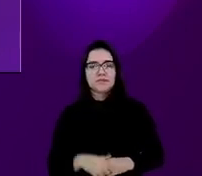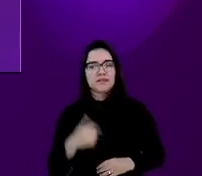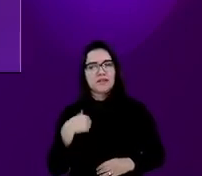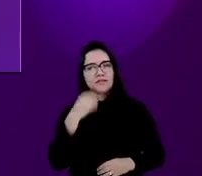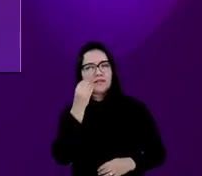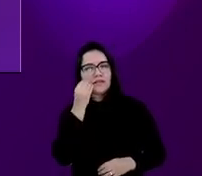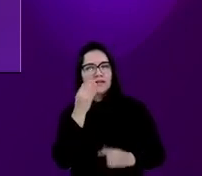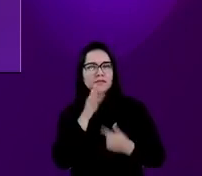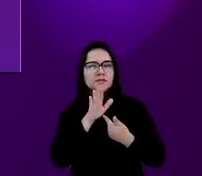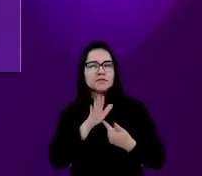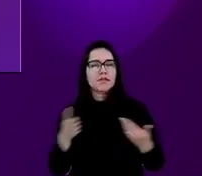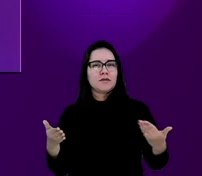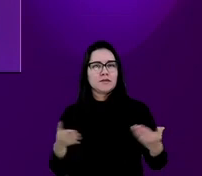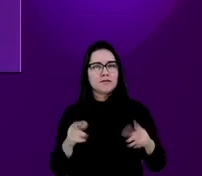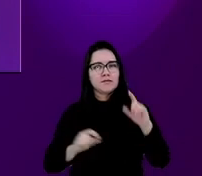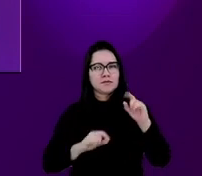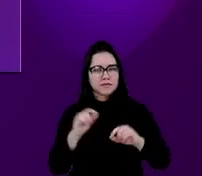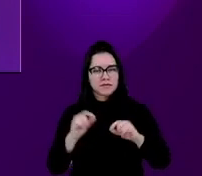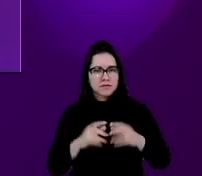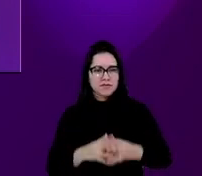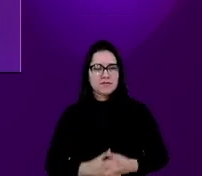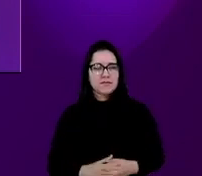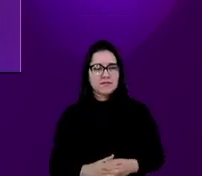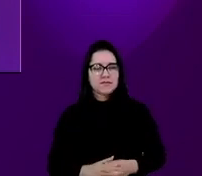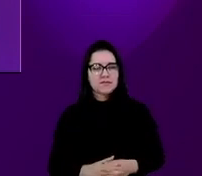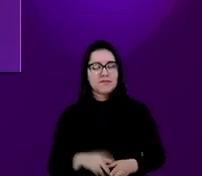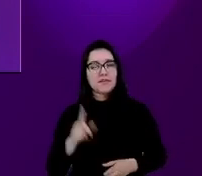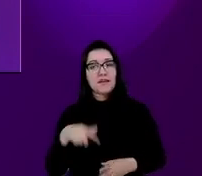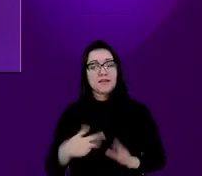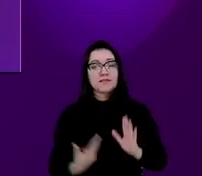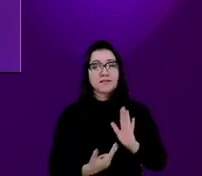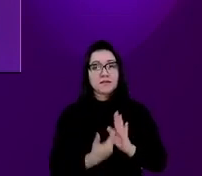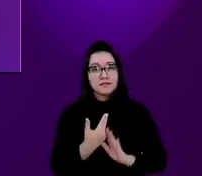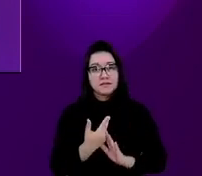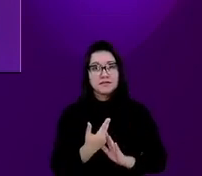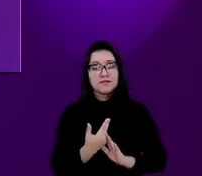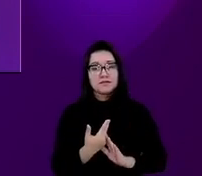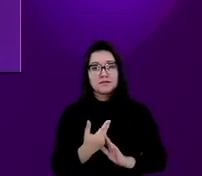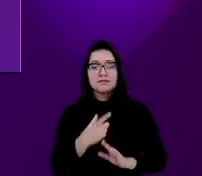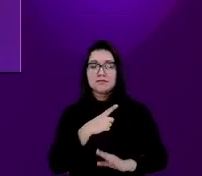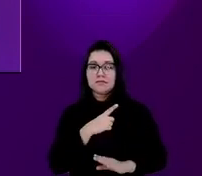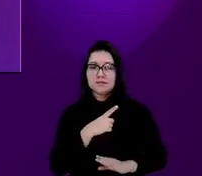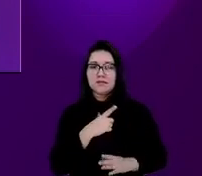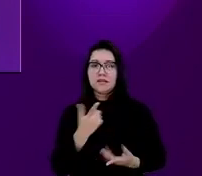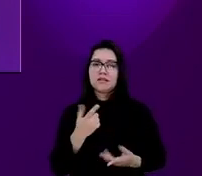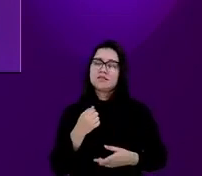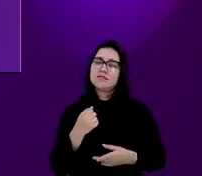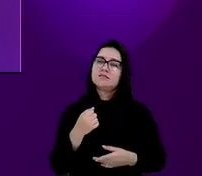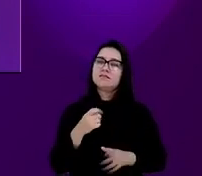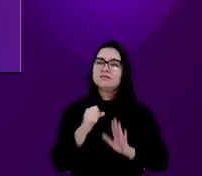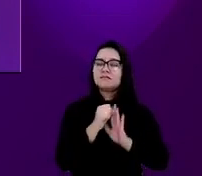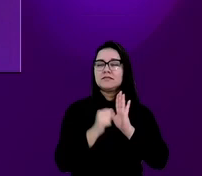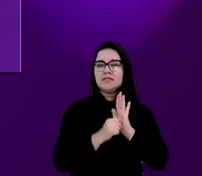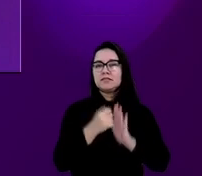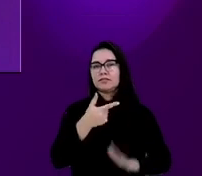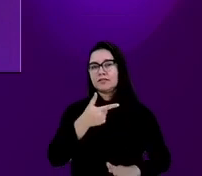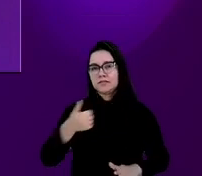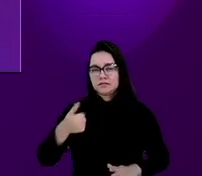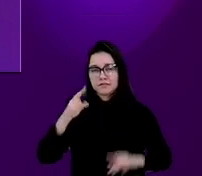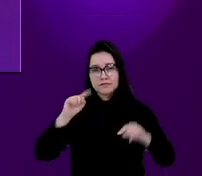mostrar para vocês aqui hoje é a cirurgia oncológica desafiadora ainda do século XXI. Eu